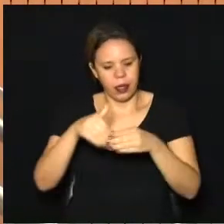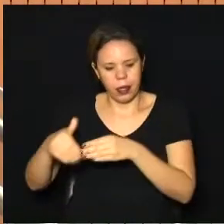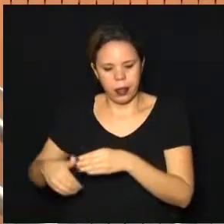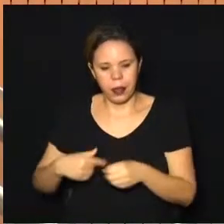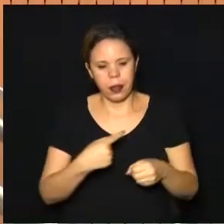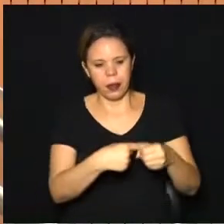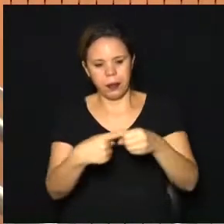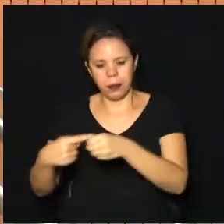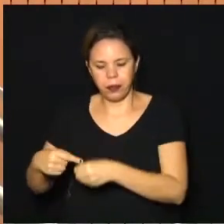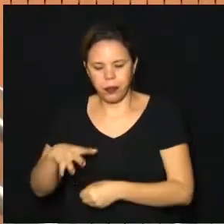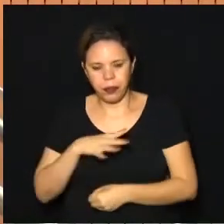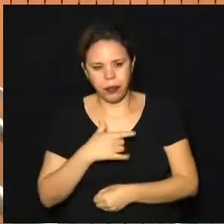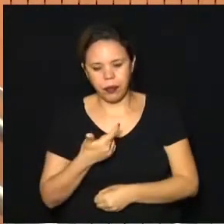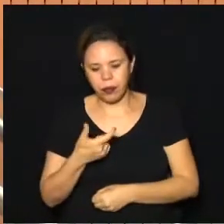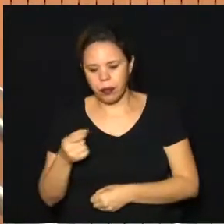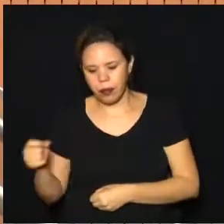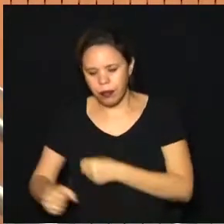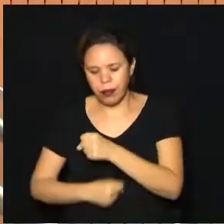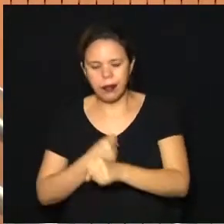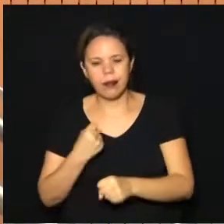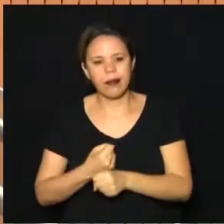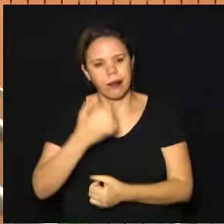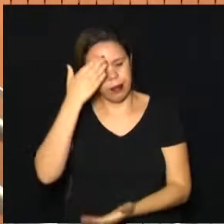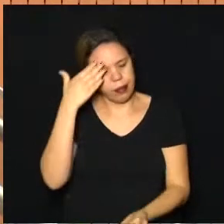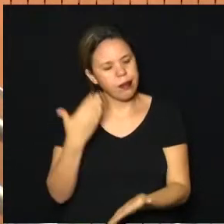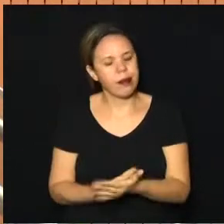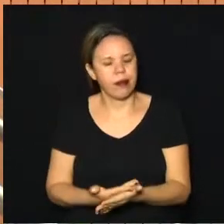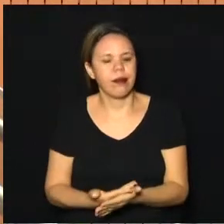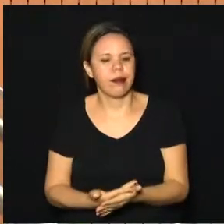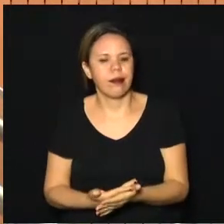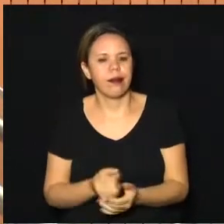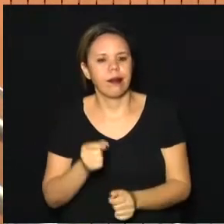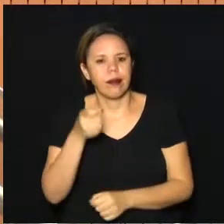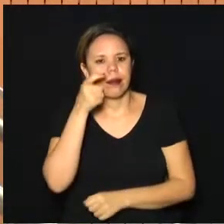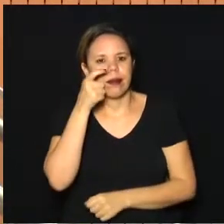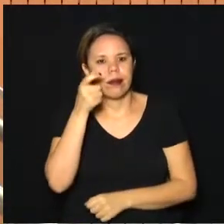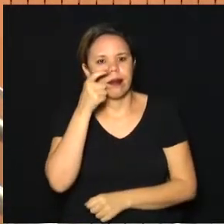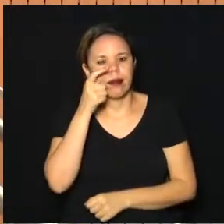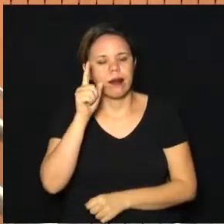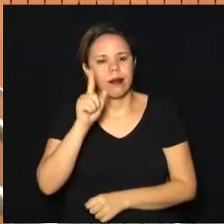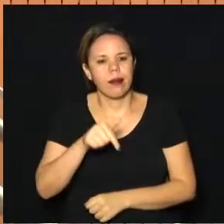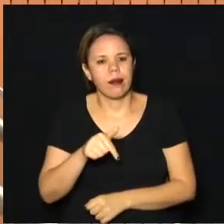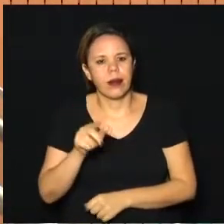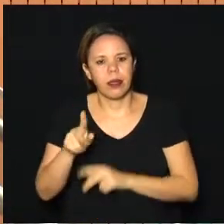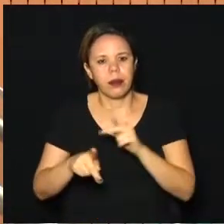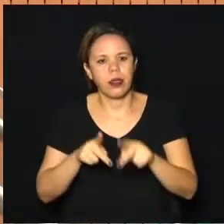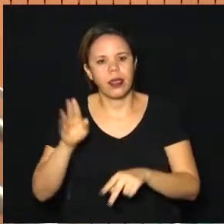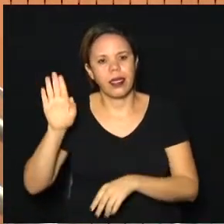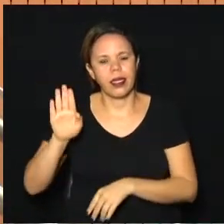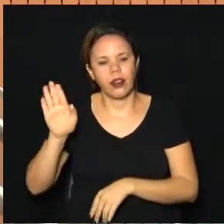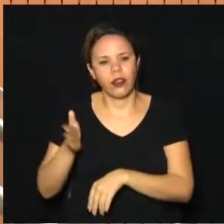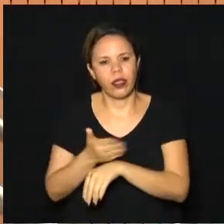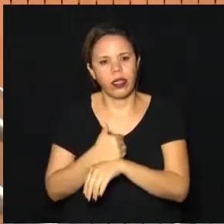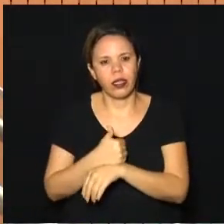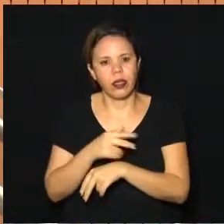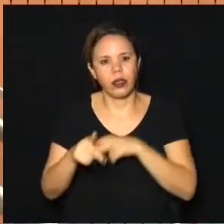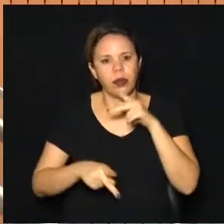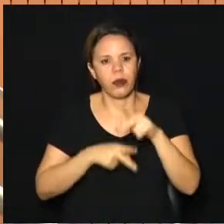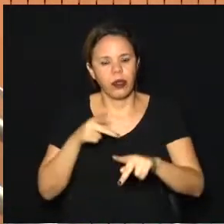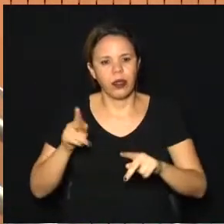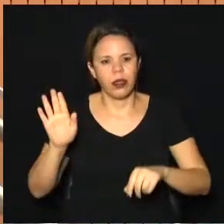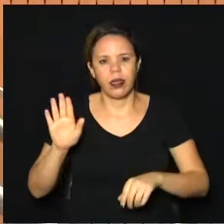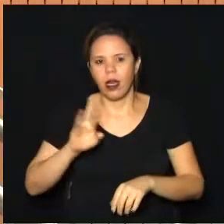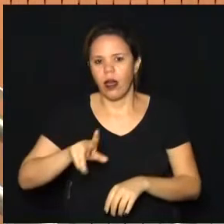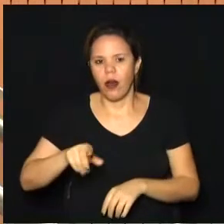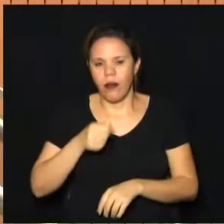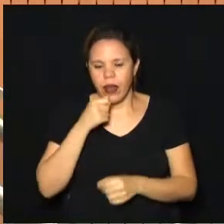2020, que eu tenho certeza absoluta que para quem está nos assistindo e é pré-candidato, e para quem está nos assistindo e não é